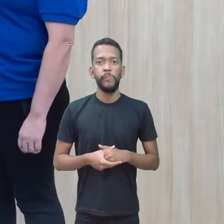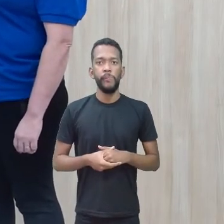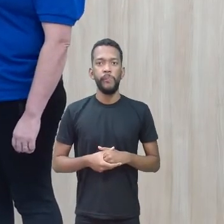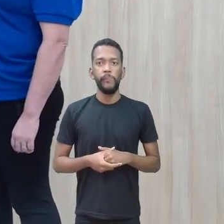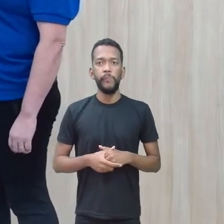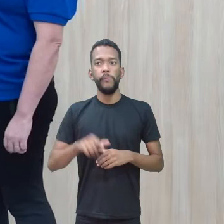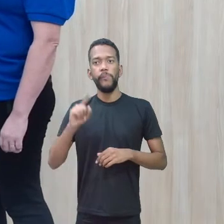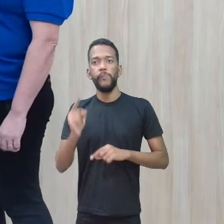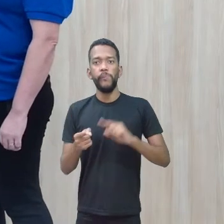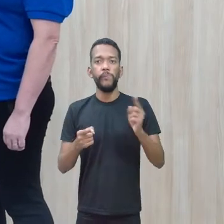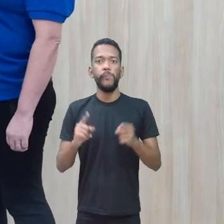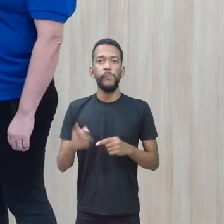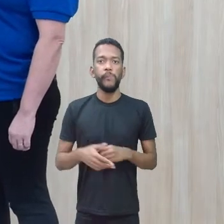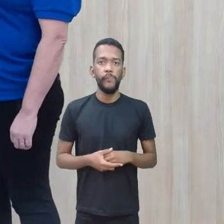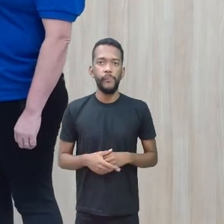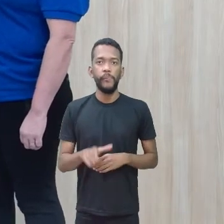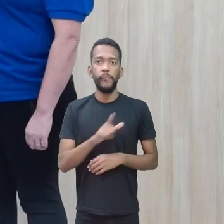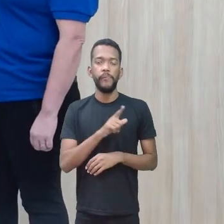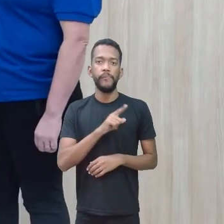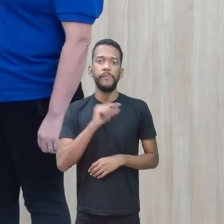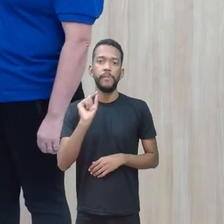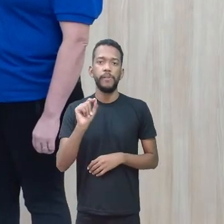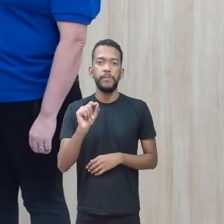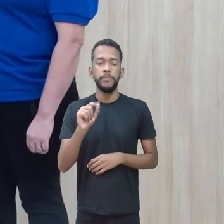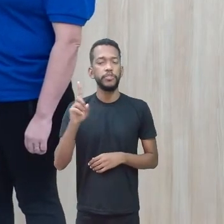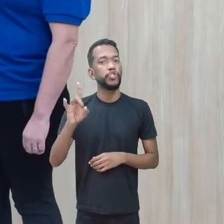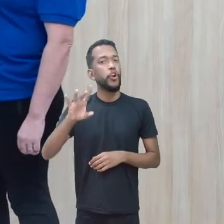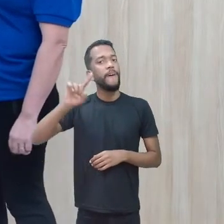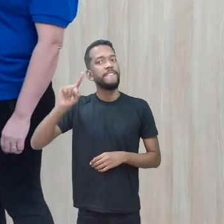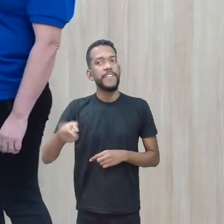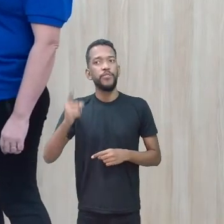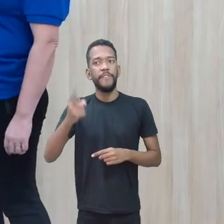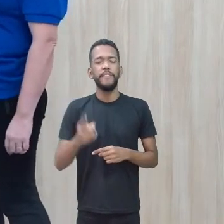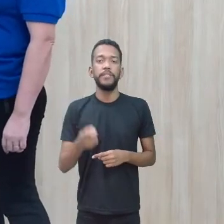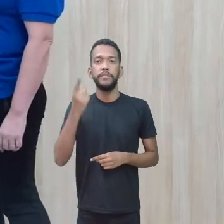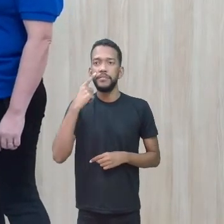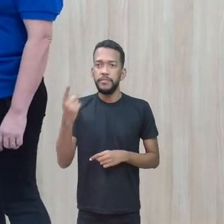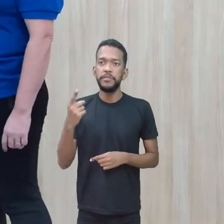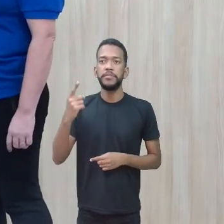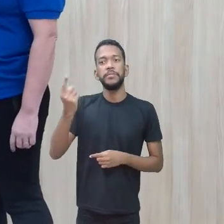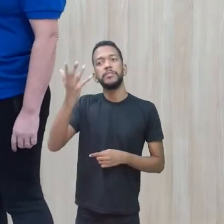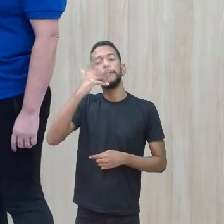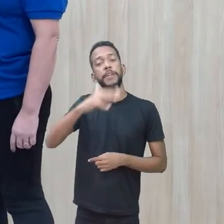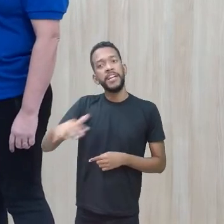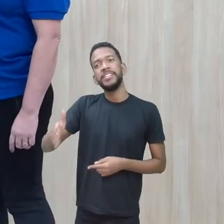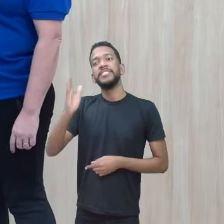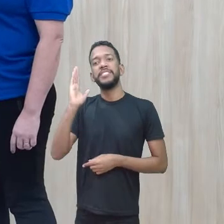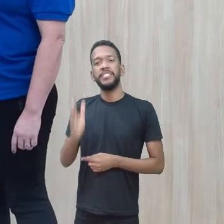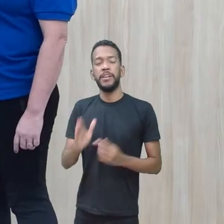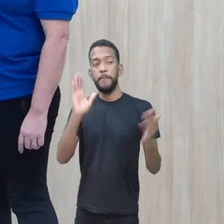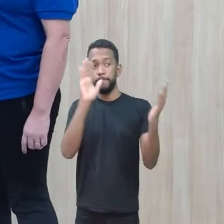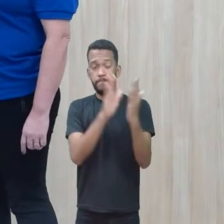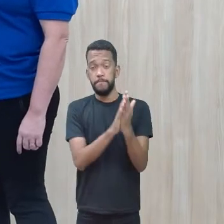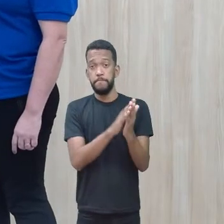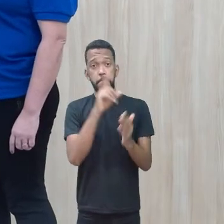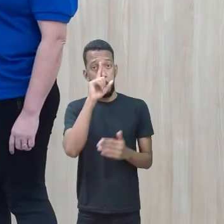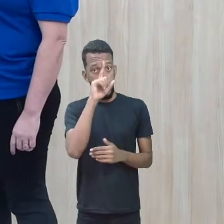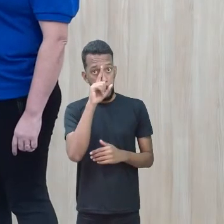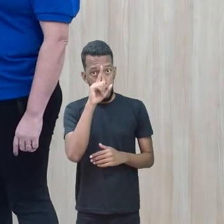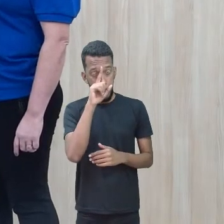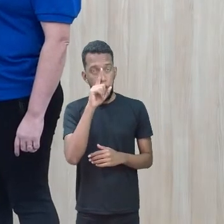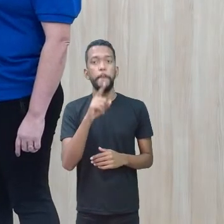com som de I. Essa reescrita só tem vírgula. As crianças enfrentaram perigos, vírgula,